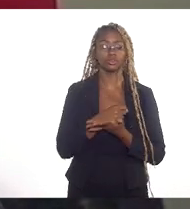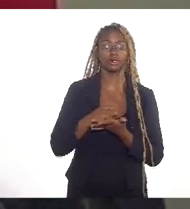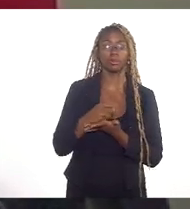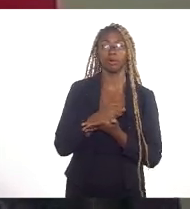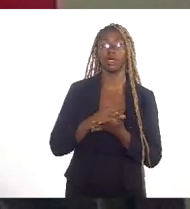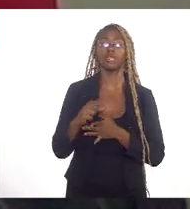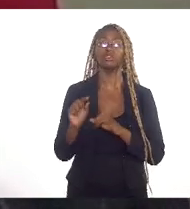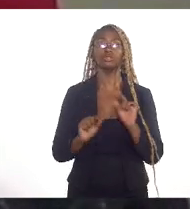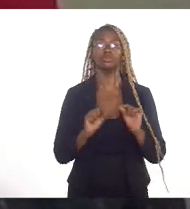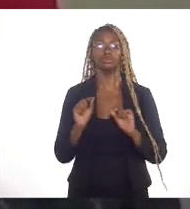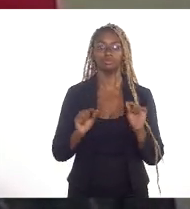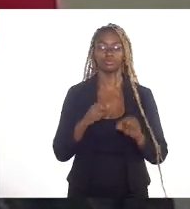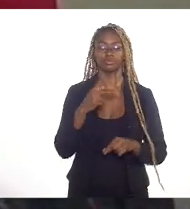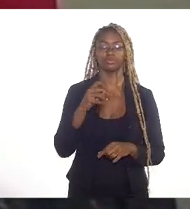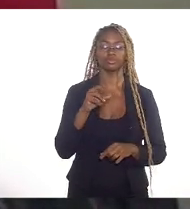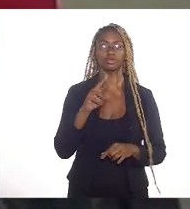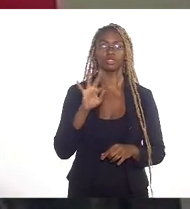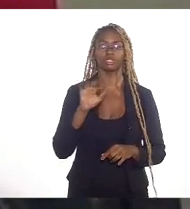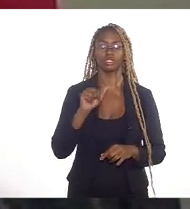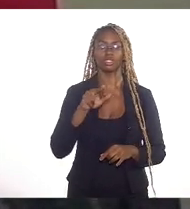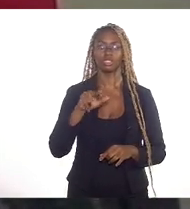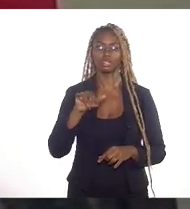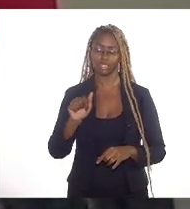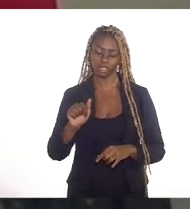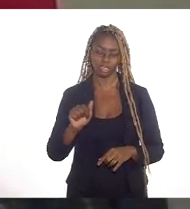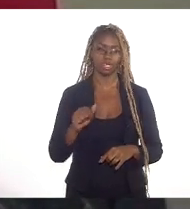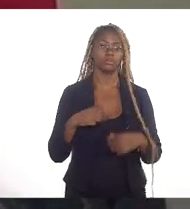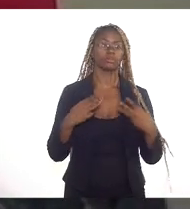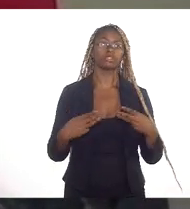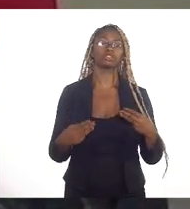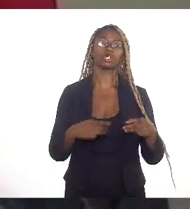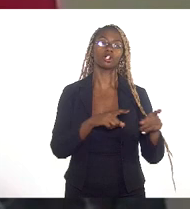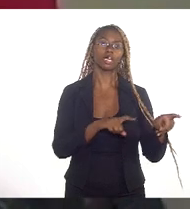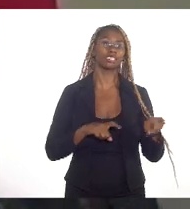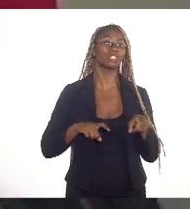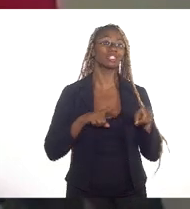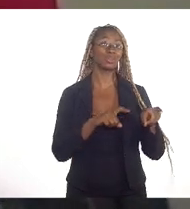uma portaria do Ministério da Agricultura